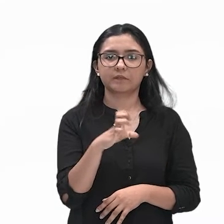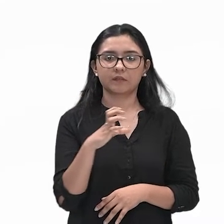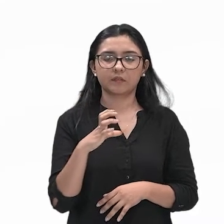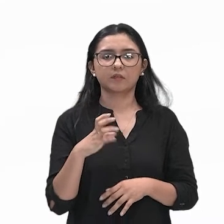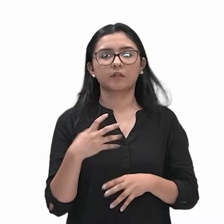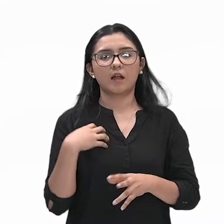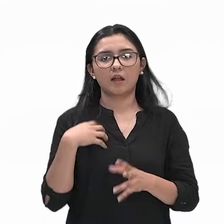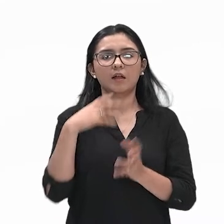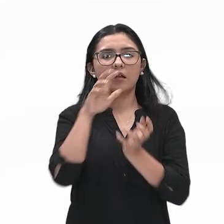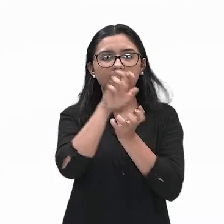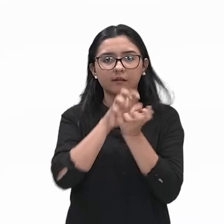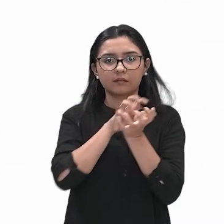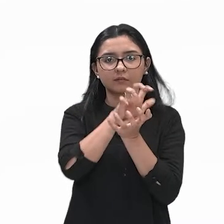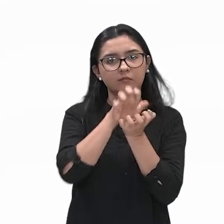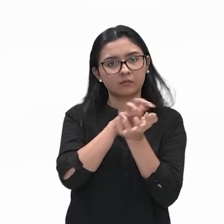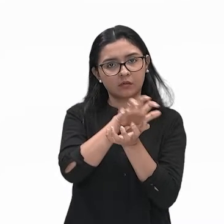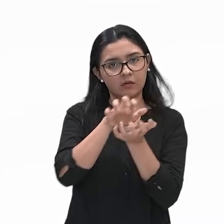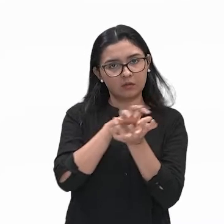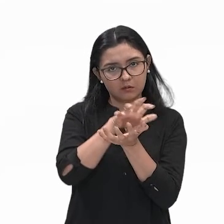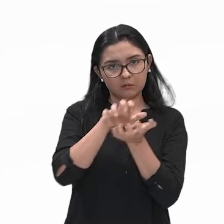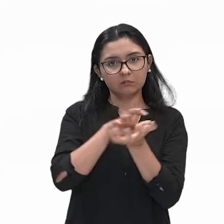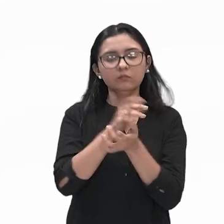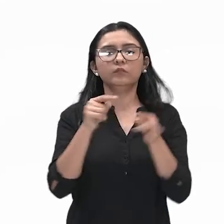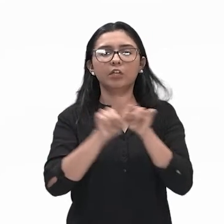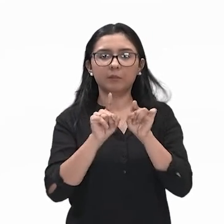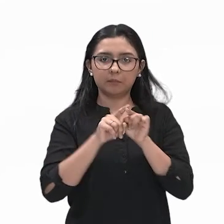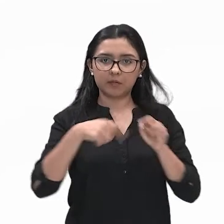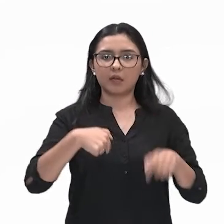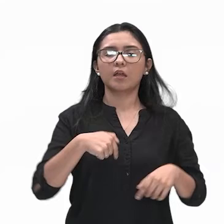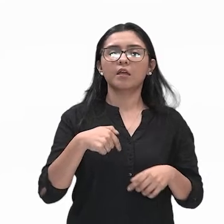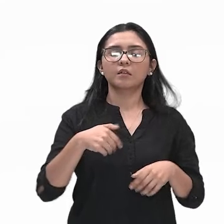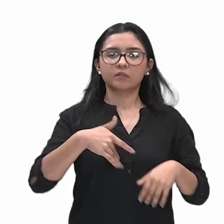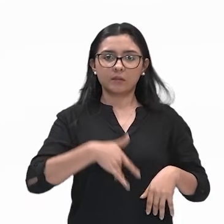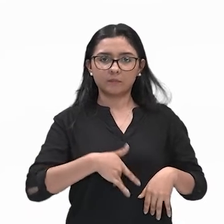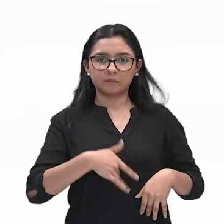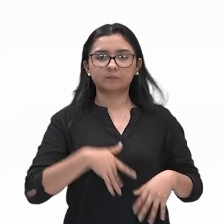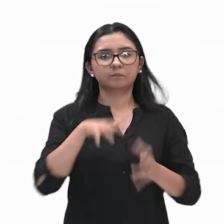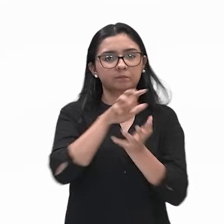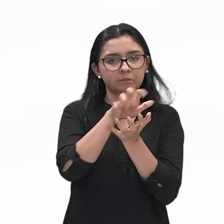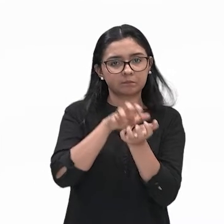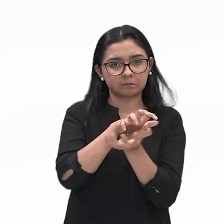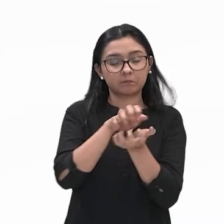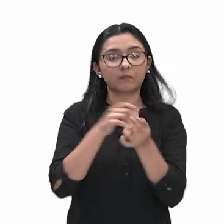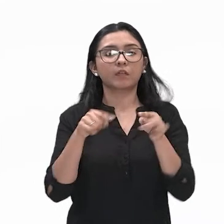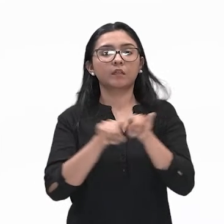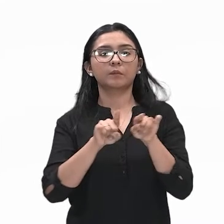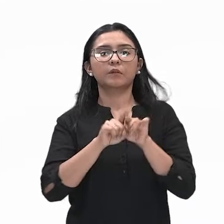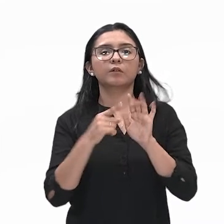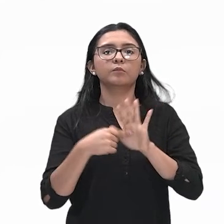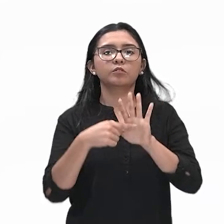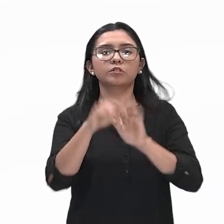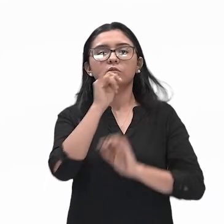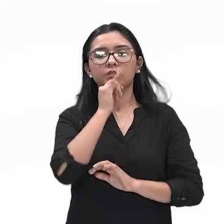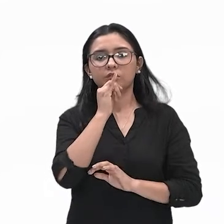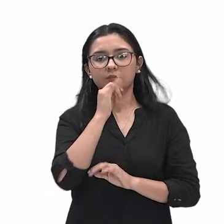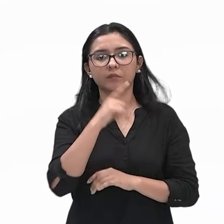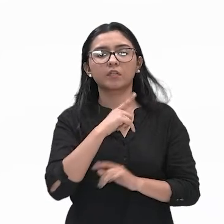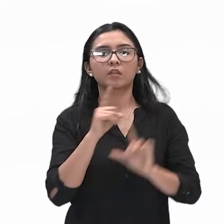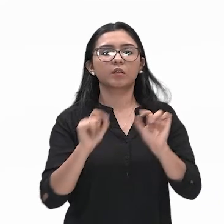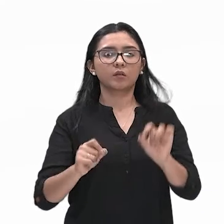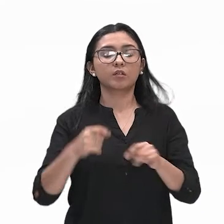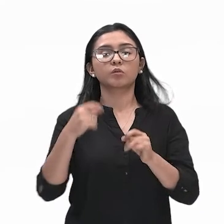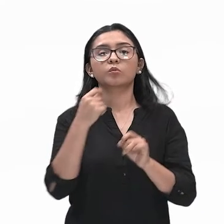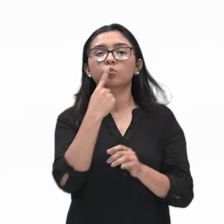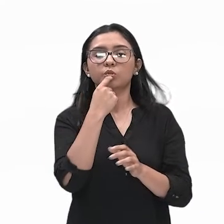esse alimento. E aí no intestino, no estômago, aqui eu trouxe o exemplo, né, da enzima presente no nosso